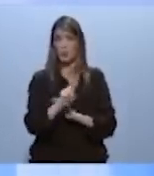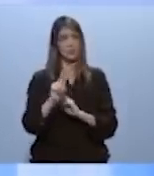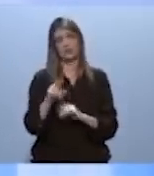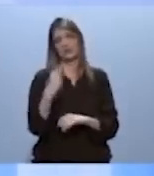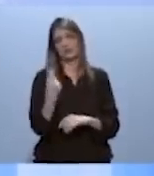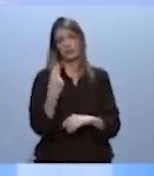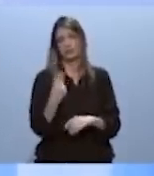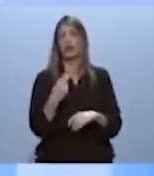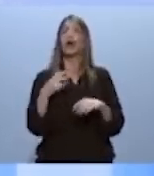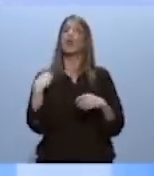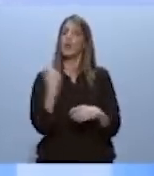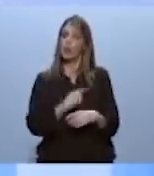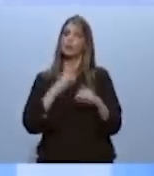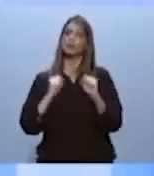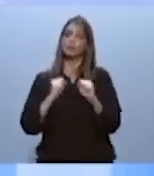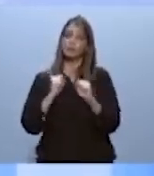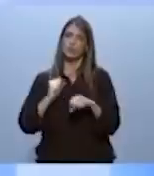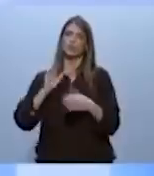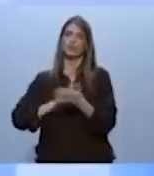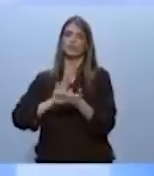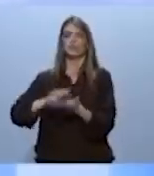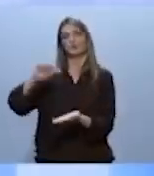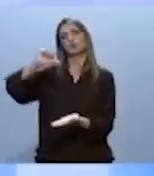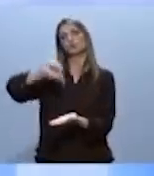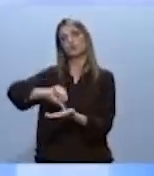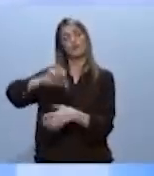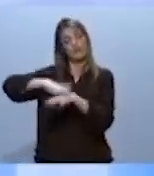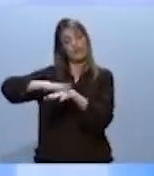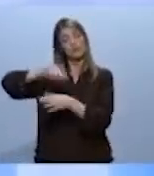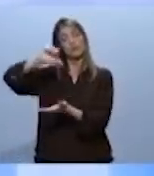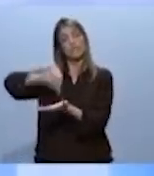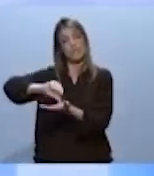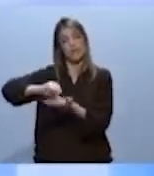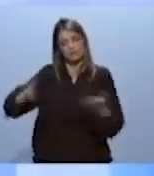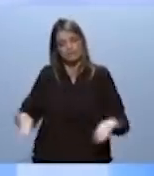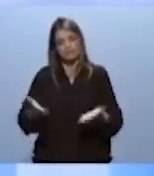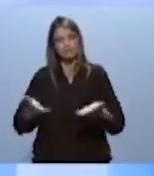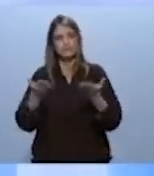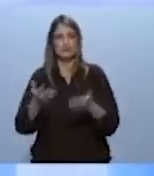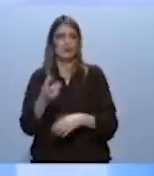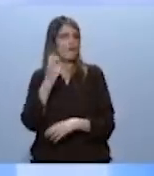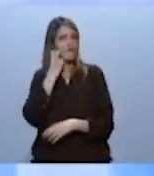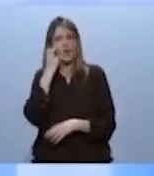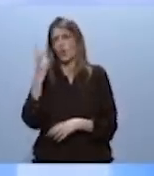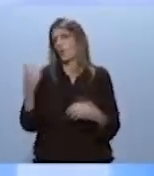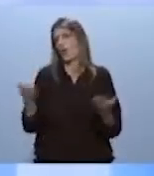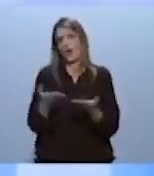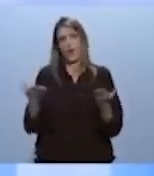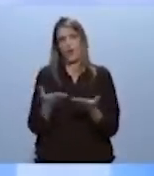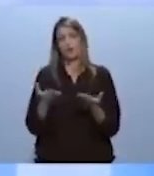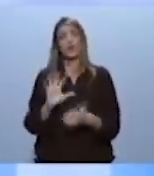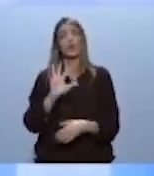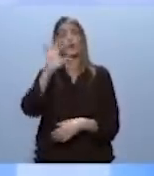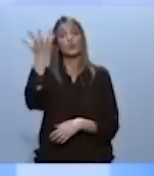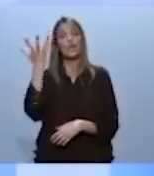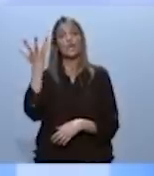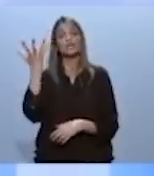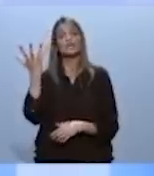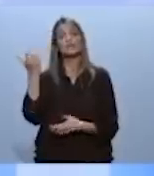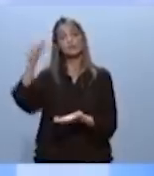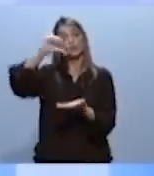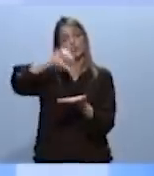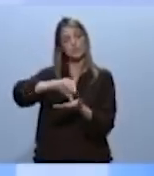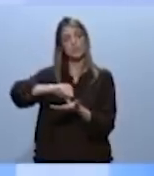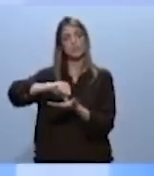e nós possamos finalmente tornar o nosso centro inspirador novamente é uma vergonha o que acontece hoje no centro no